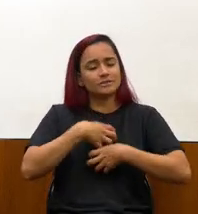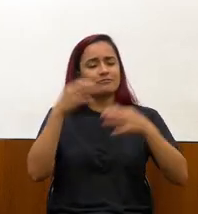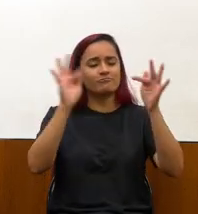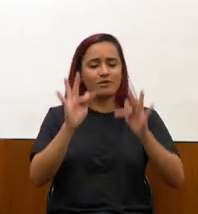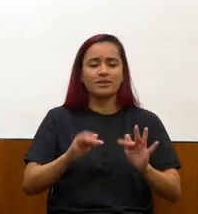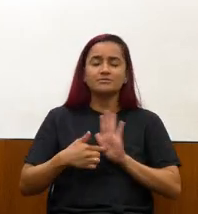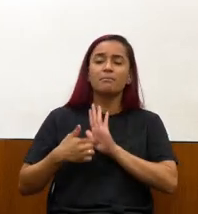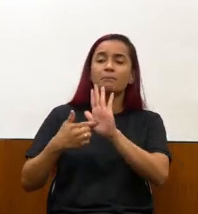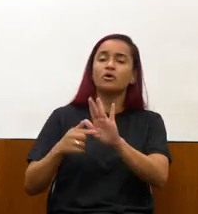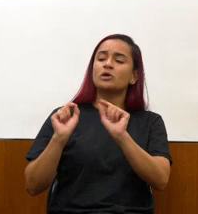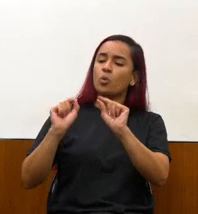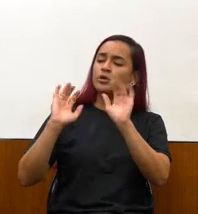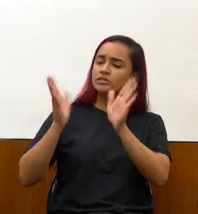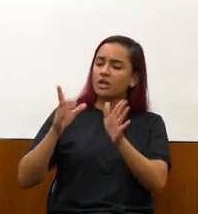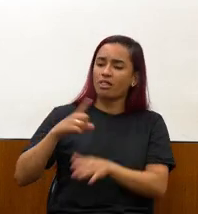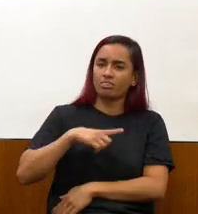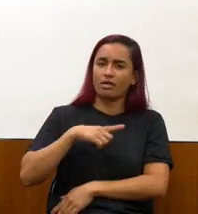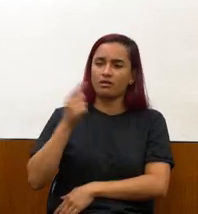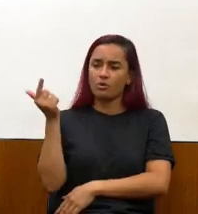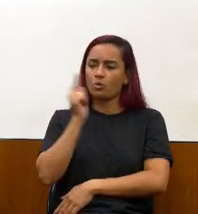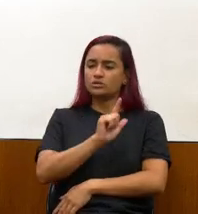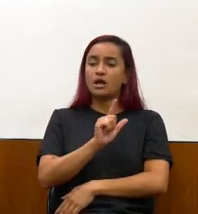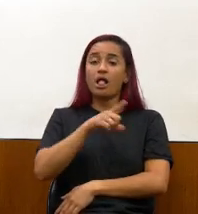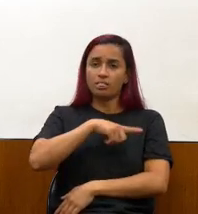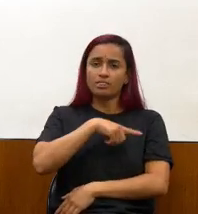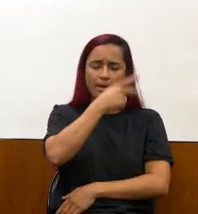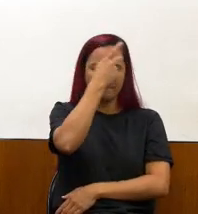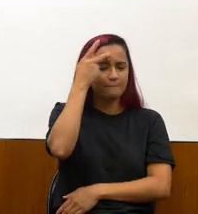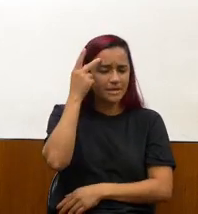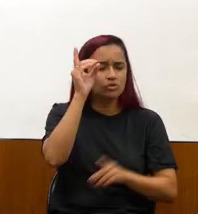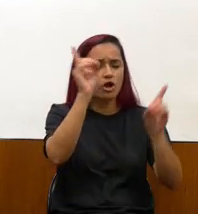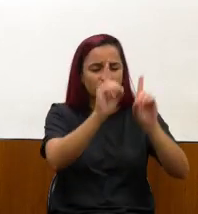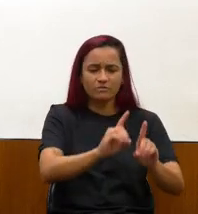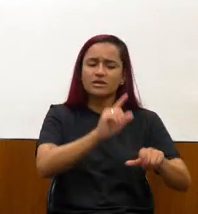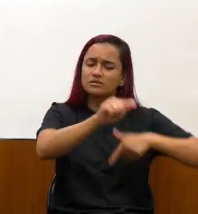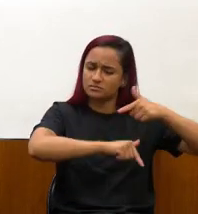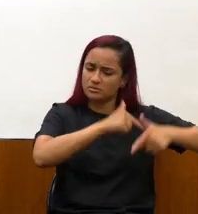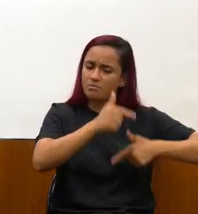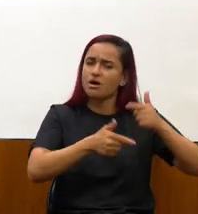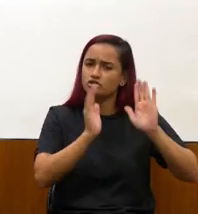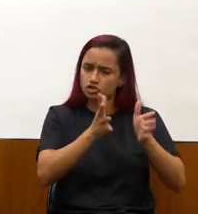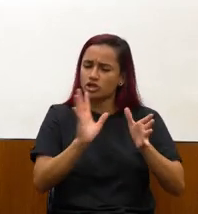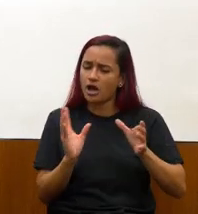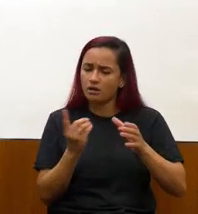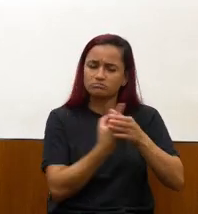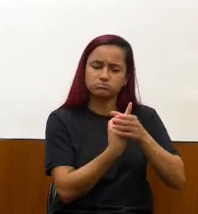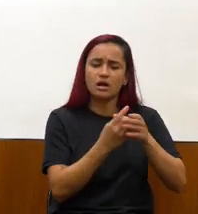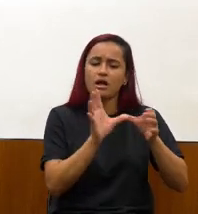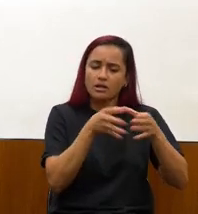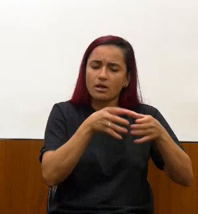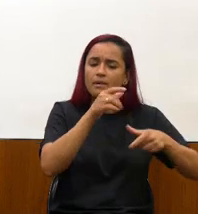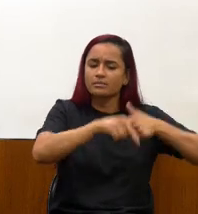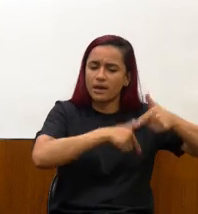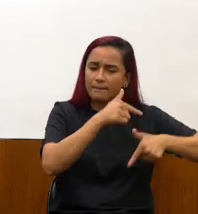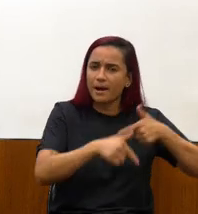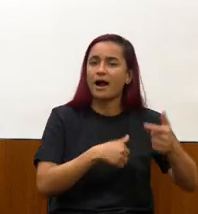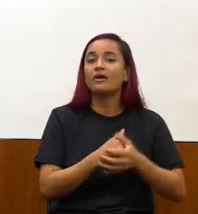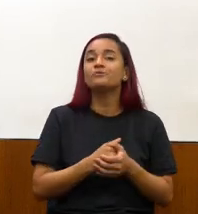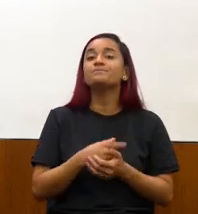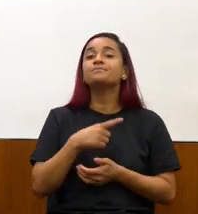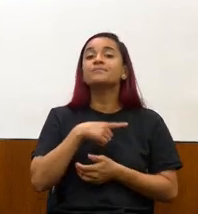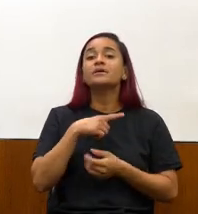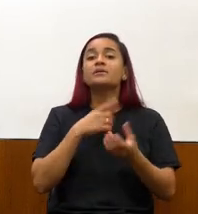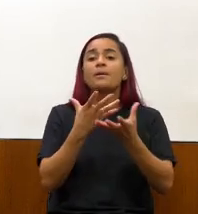a gente tem. A gente tem pessoas com deficiência hoje trabalhando, sendo incluídas no mercado de trabalho. A gente tem muita política sendo